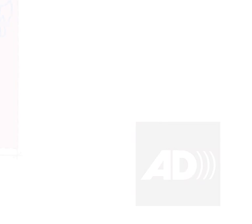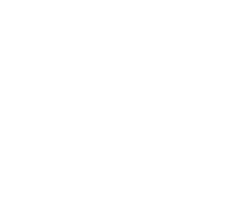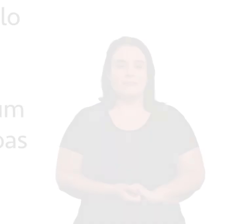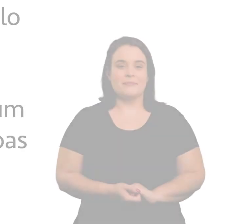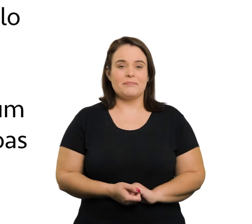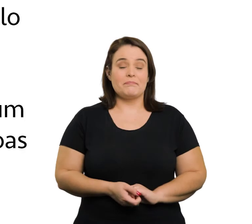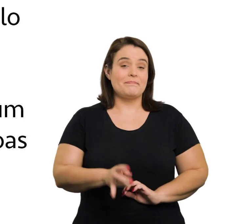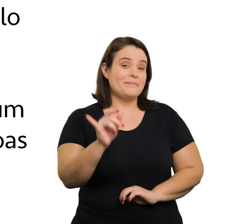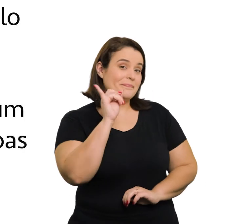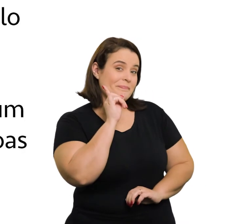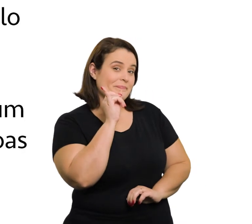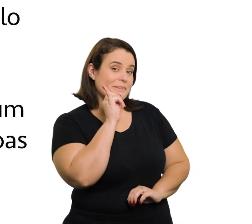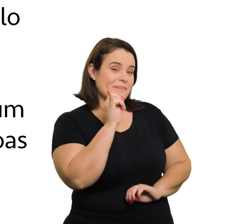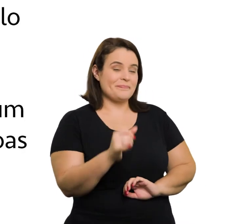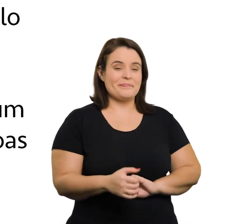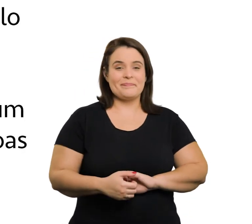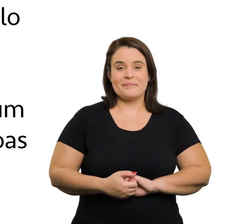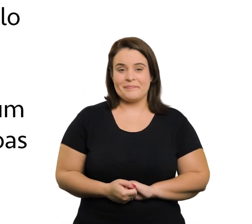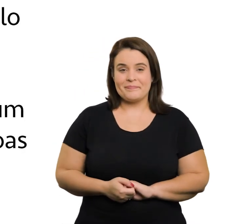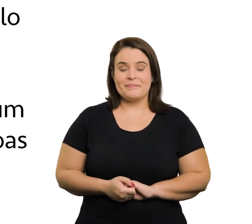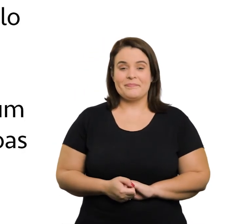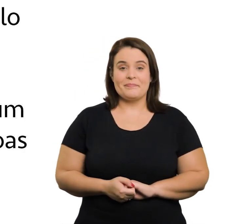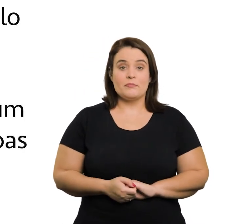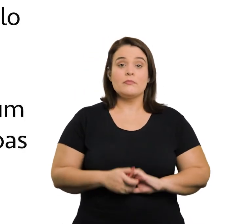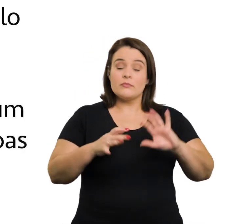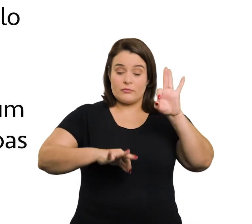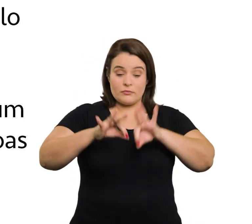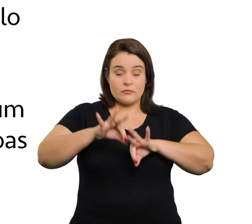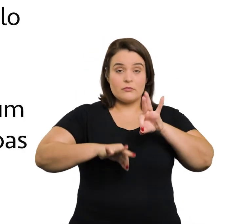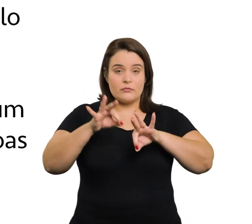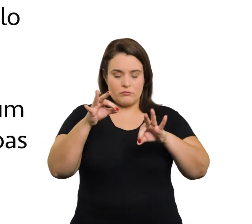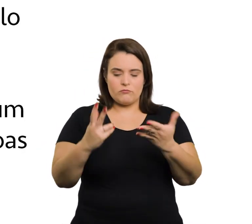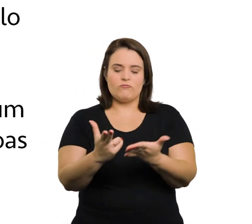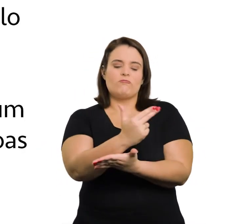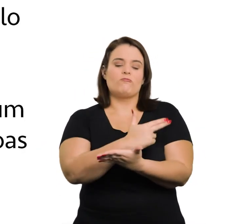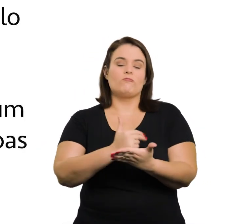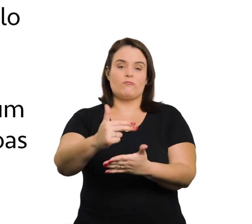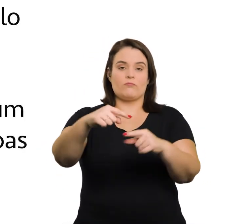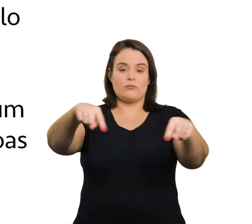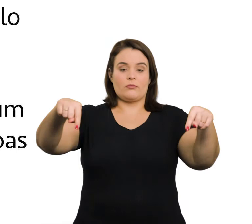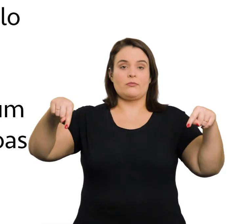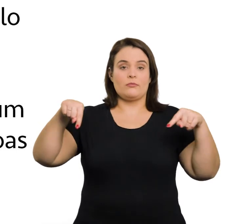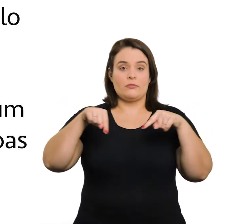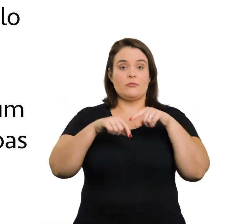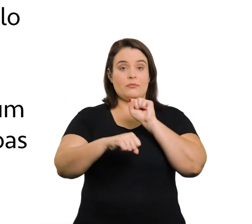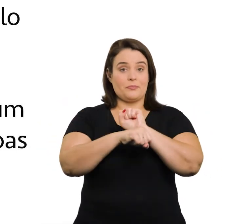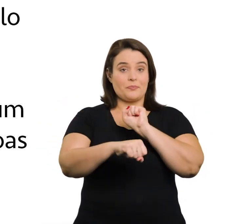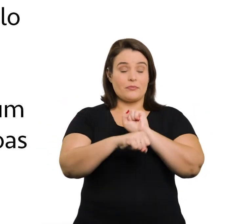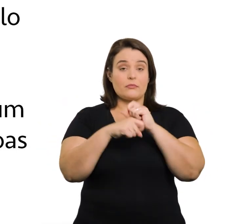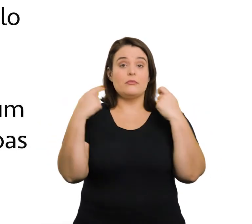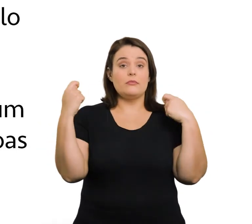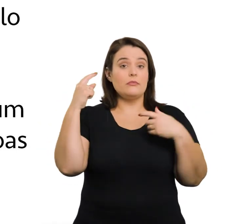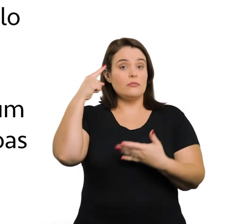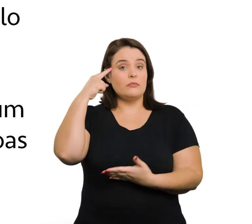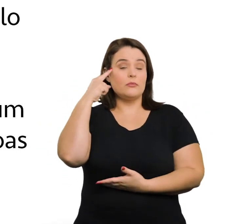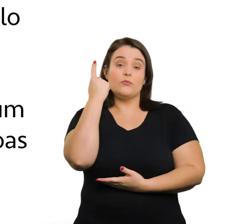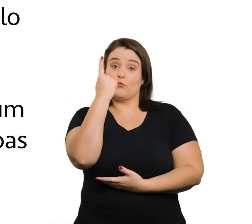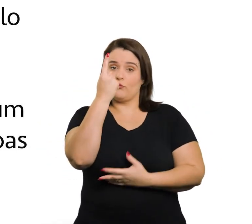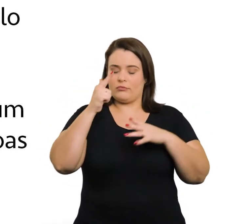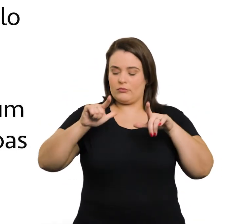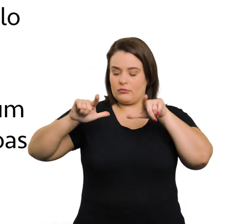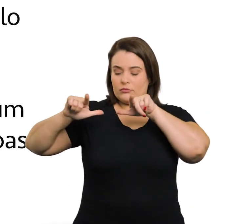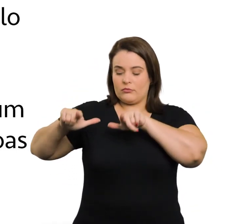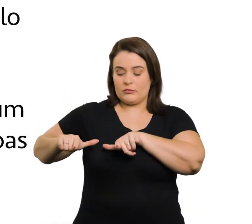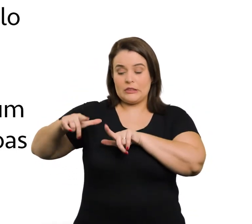80 centímetros. Por exemplo, quando for projetar uma sala de espera, é necessário considerar pelo